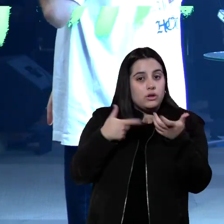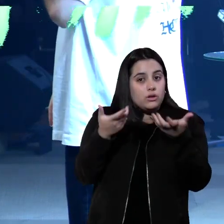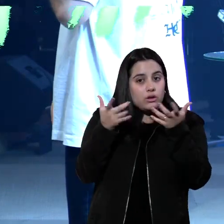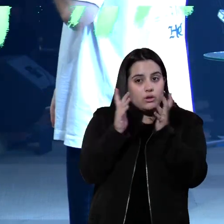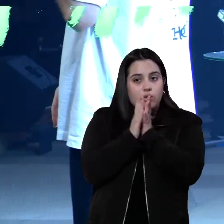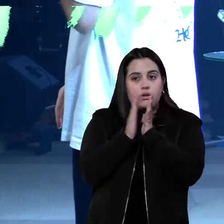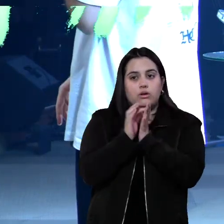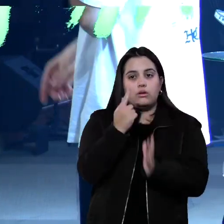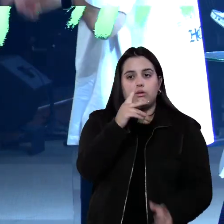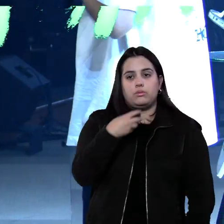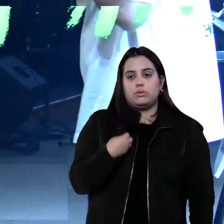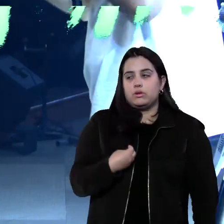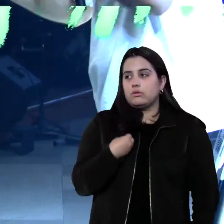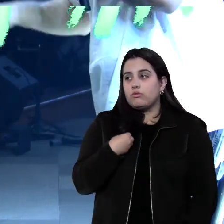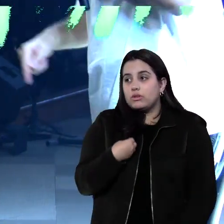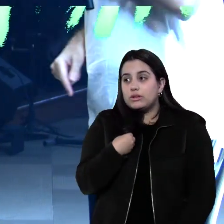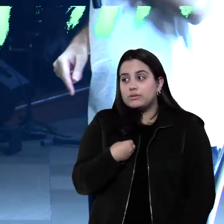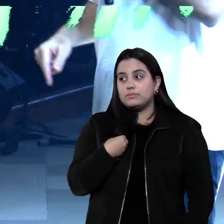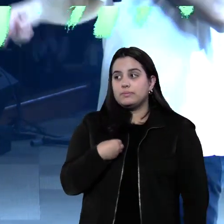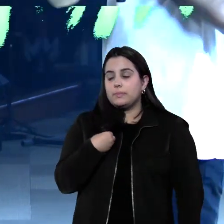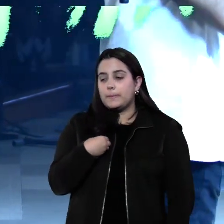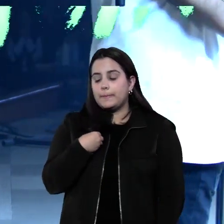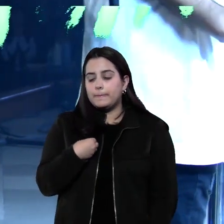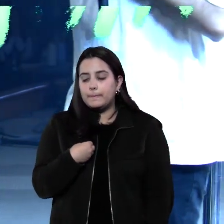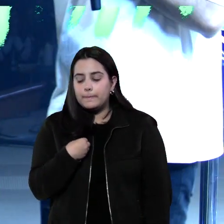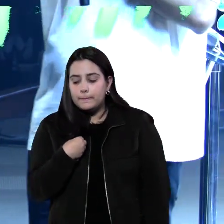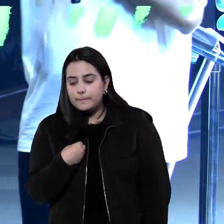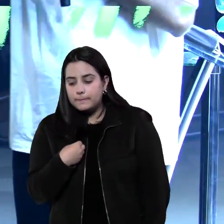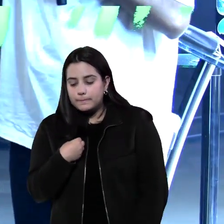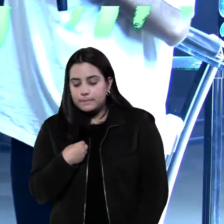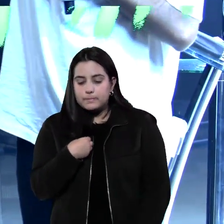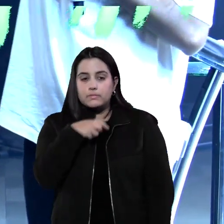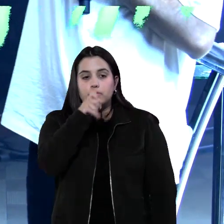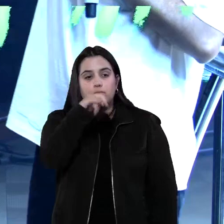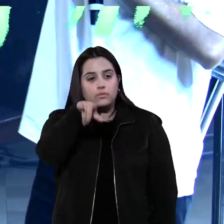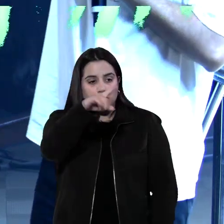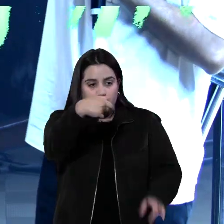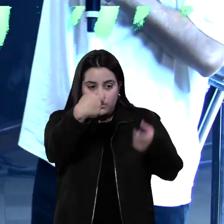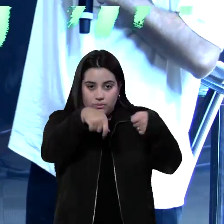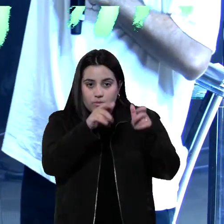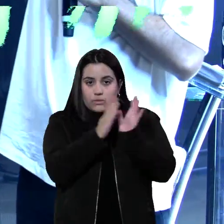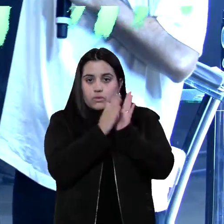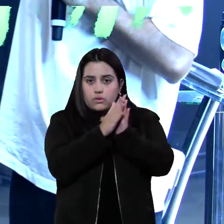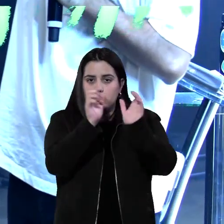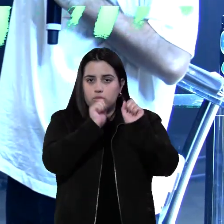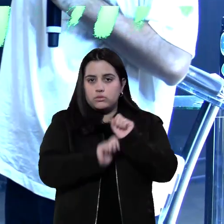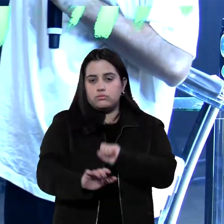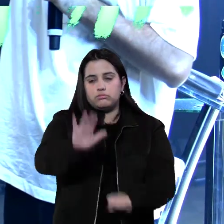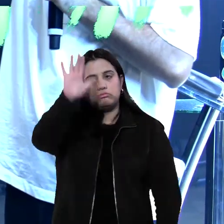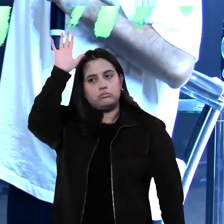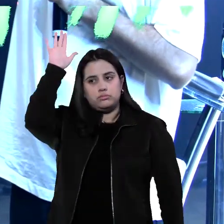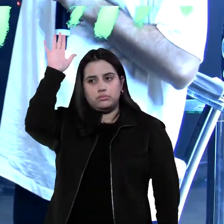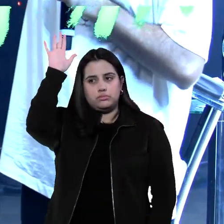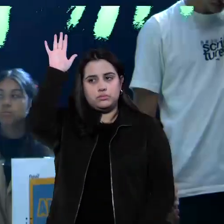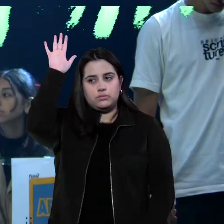tua vida. Se você está precisando dessa oração, levanta a tua mão bem alta. Eu quero orar com você.